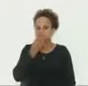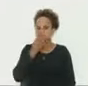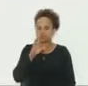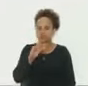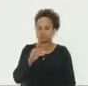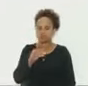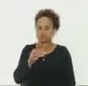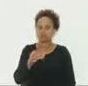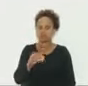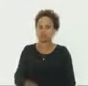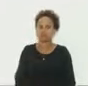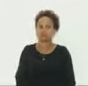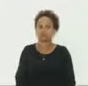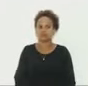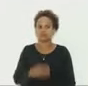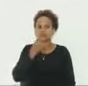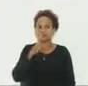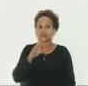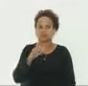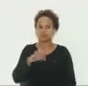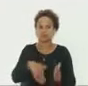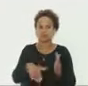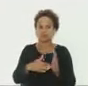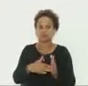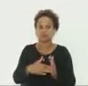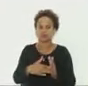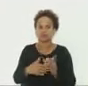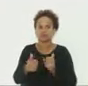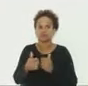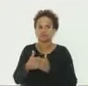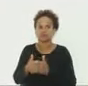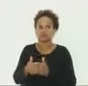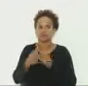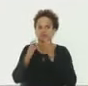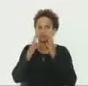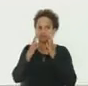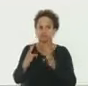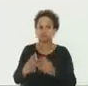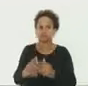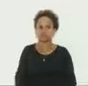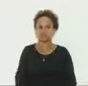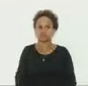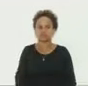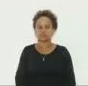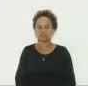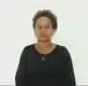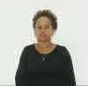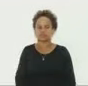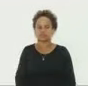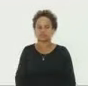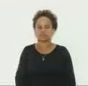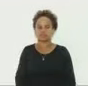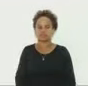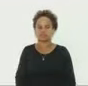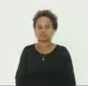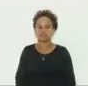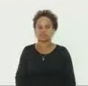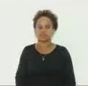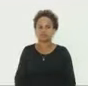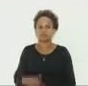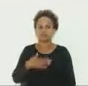Boa noite a todos que nos acompanham. E gostaria de fazer